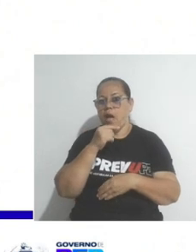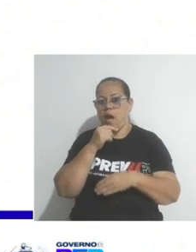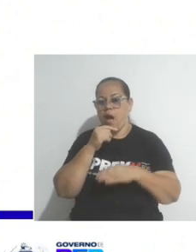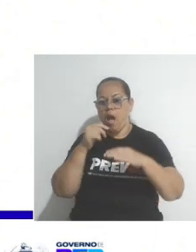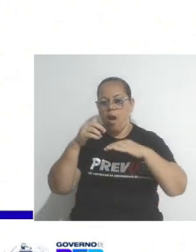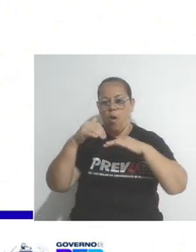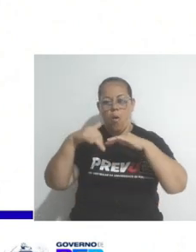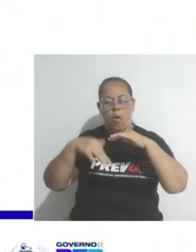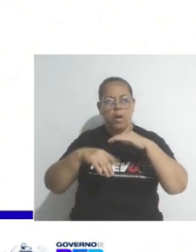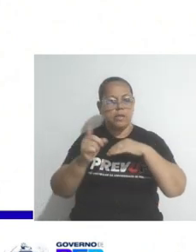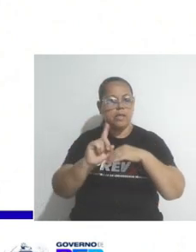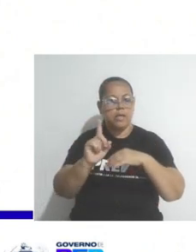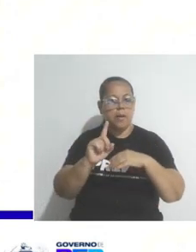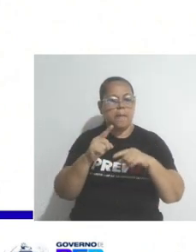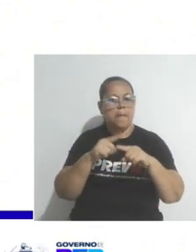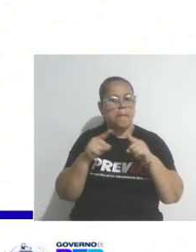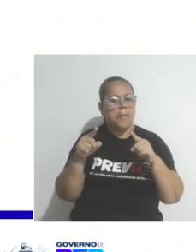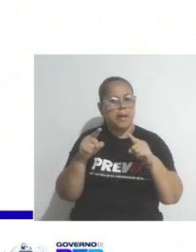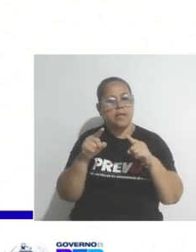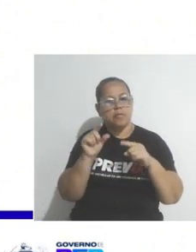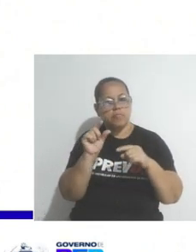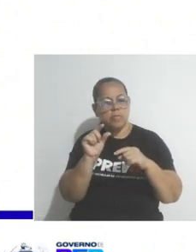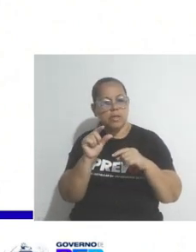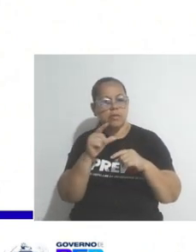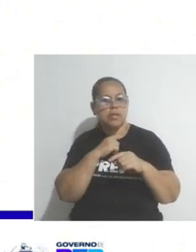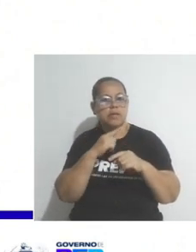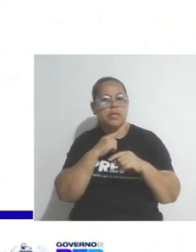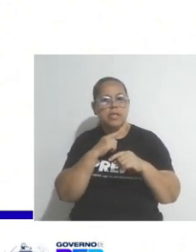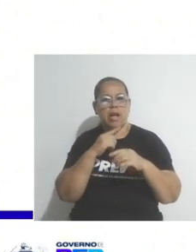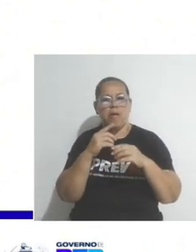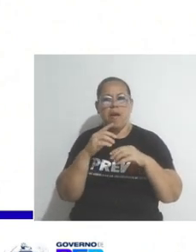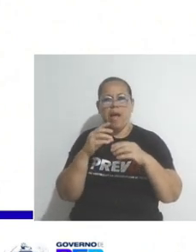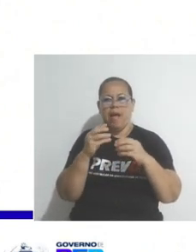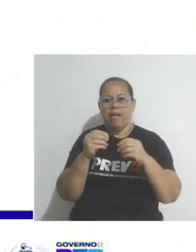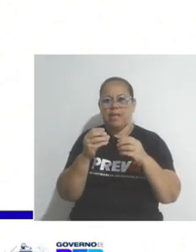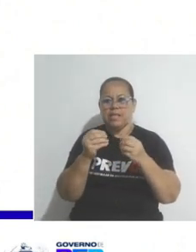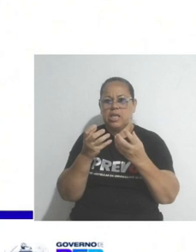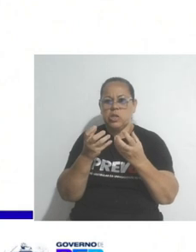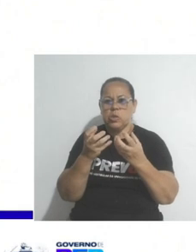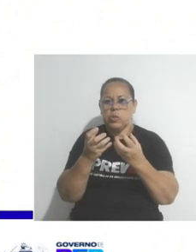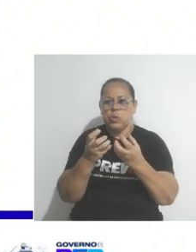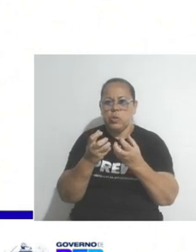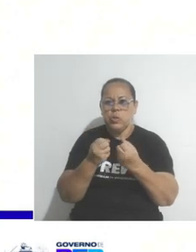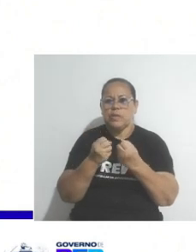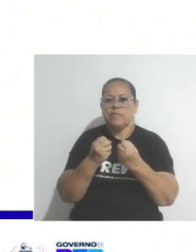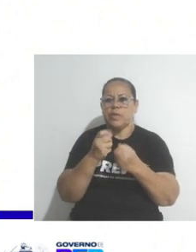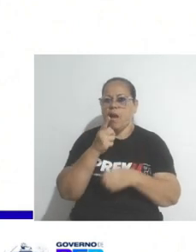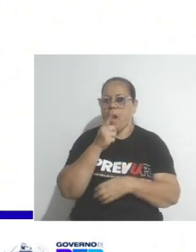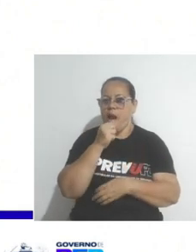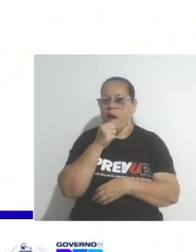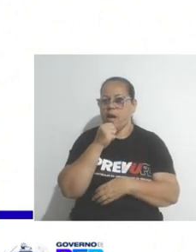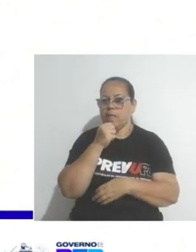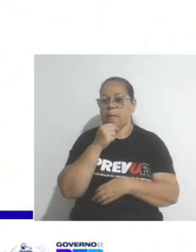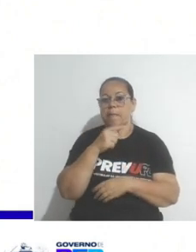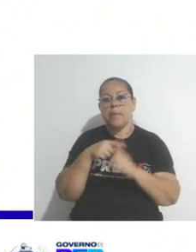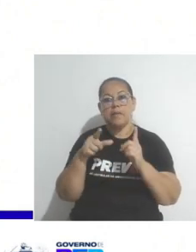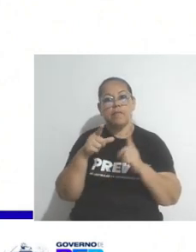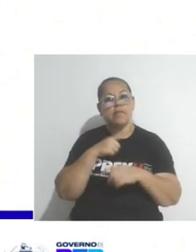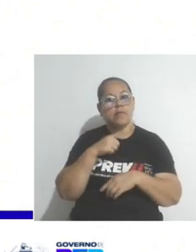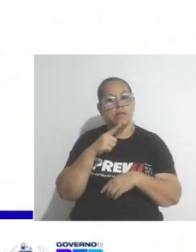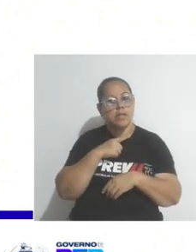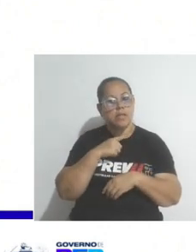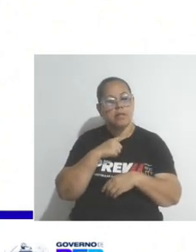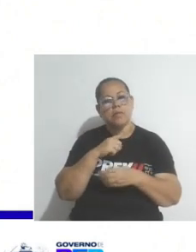que é uma parte do material que está encharcado então a gente tem na verdade um conjunto de